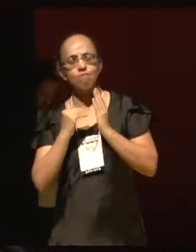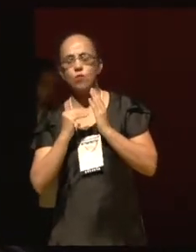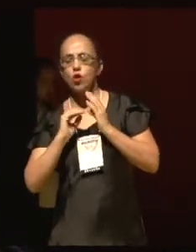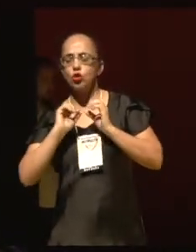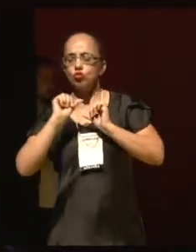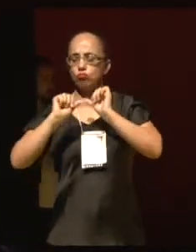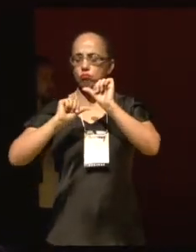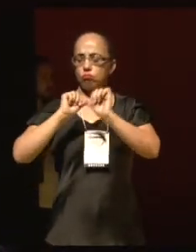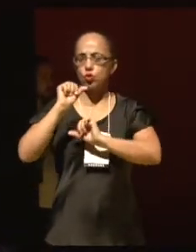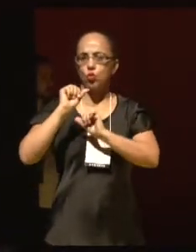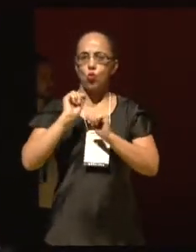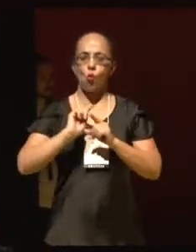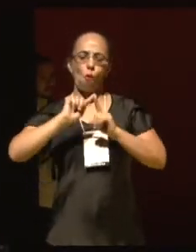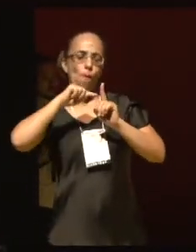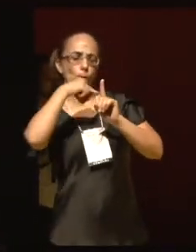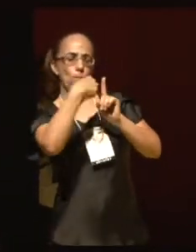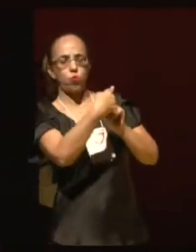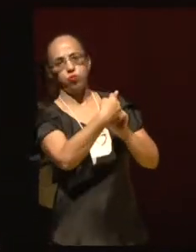Tinha que dar